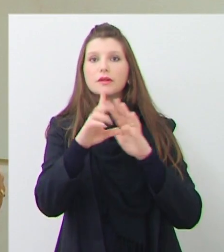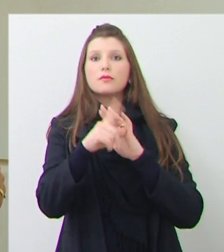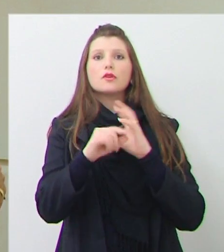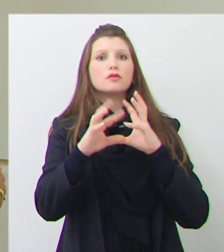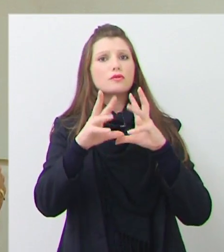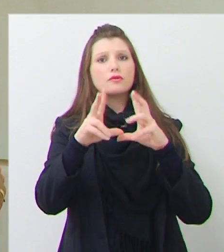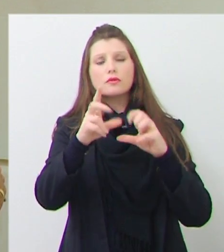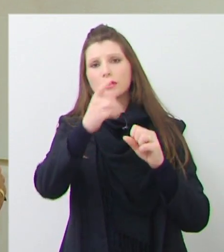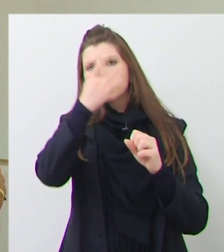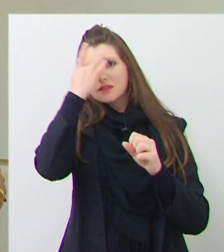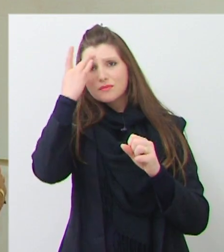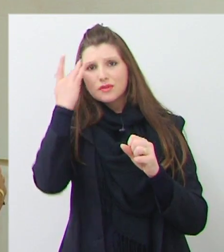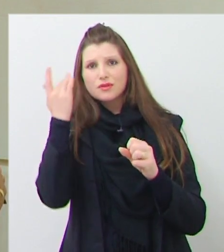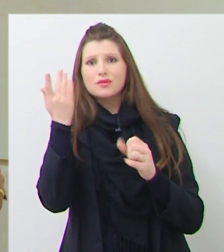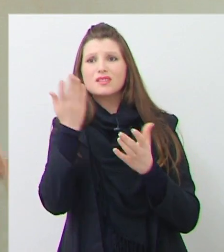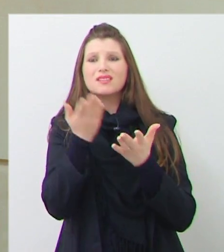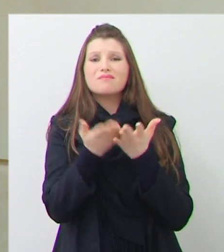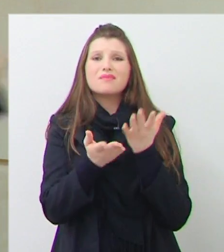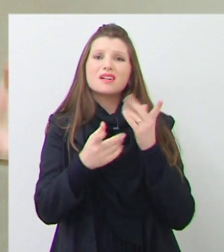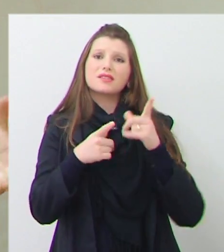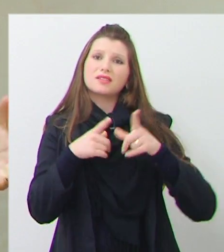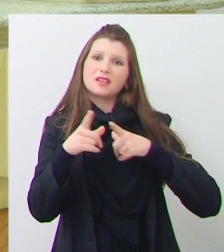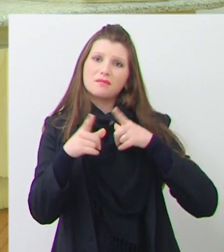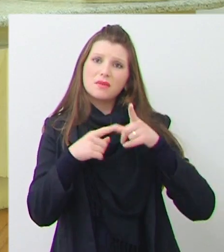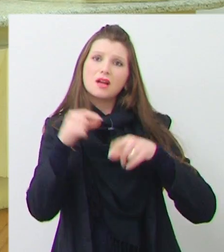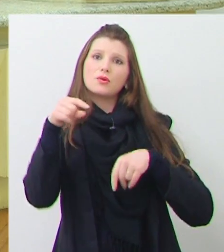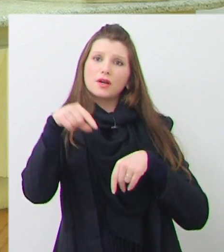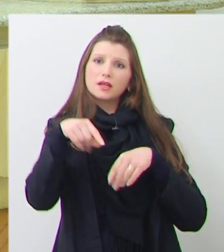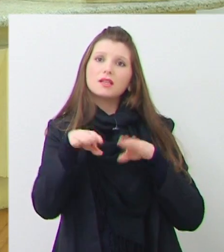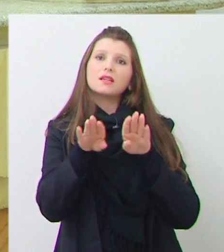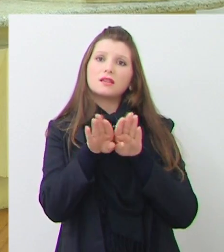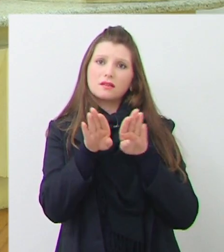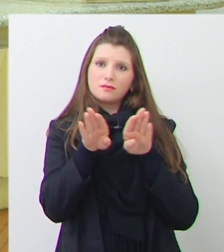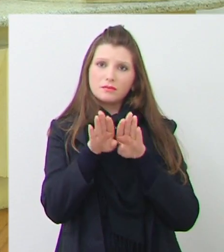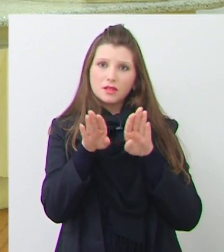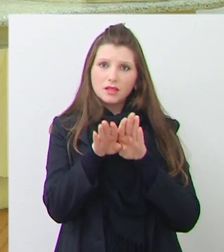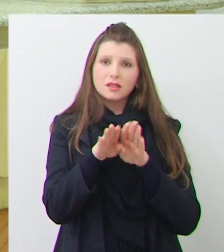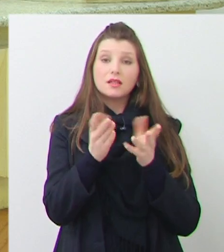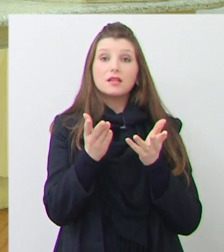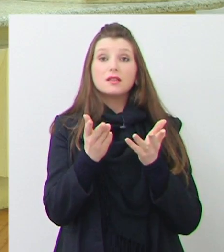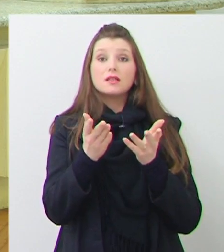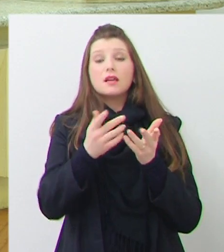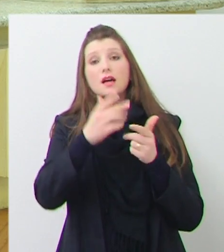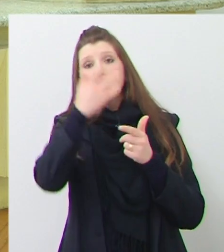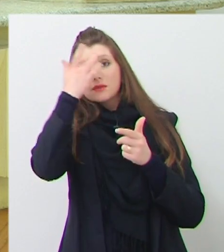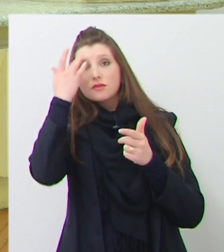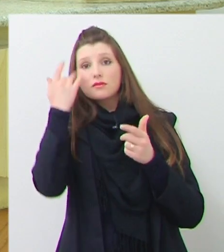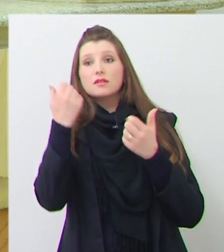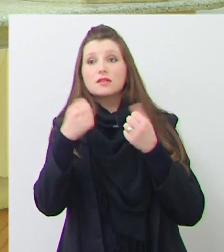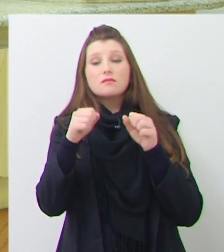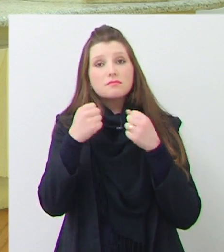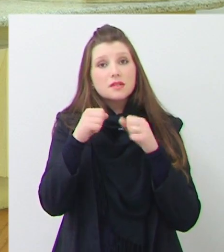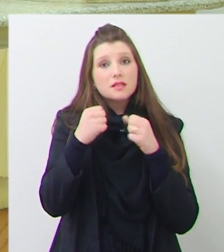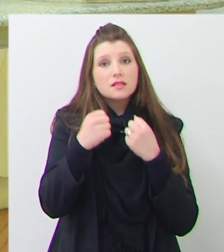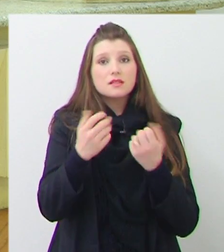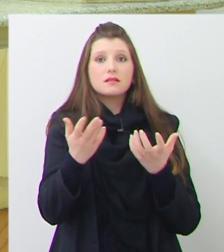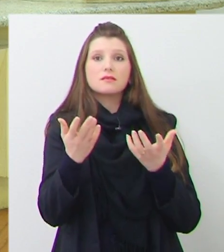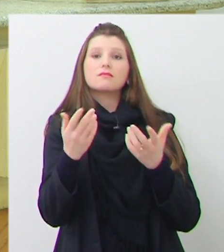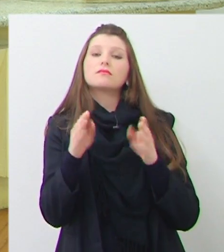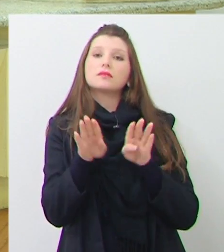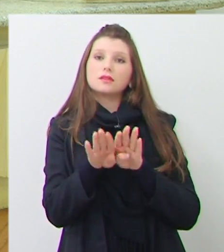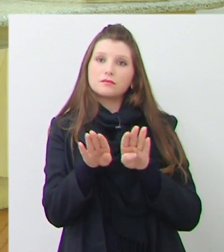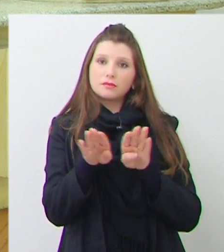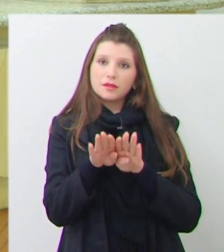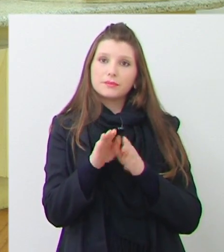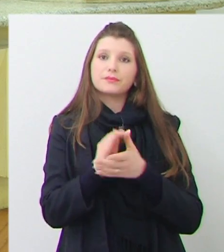que vão perder os seus empregos. E mais do que isso, a situação do atendimento, de fato, às vítimas do SAMU.